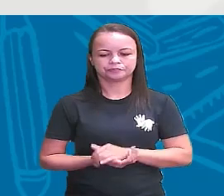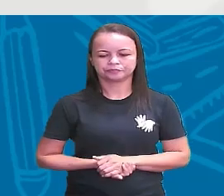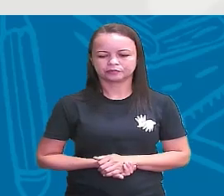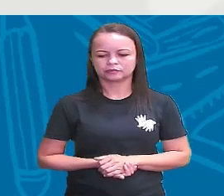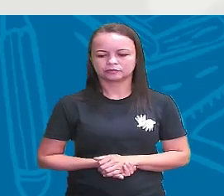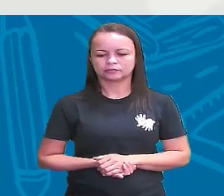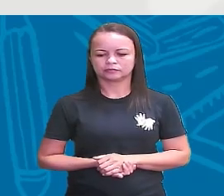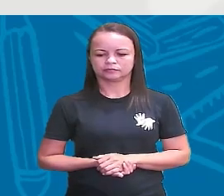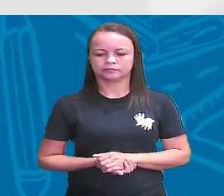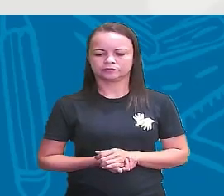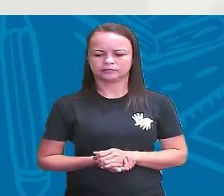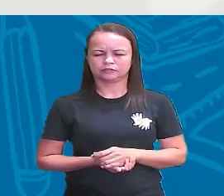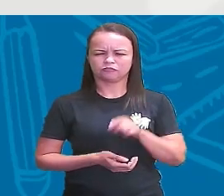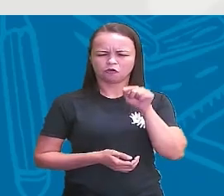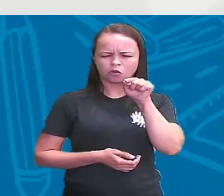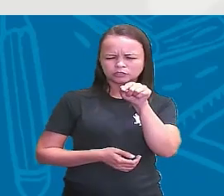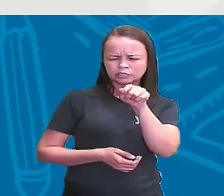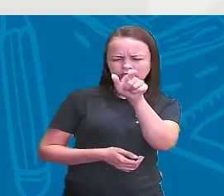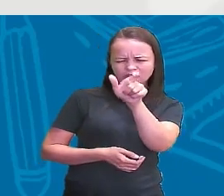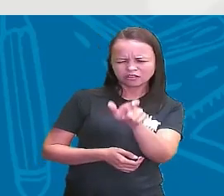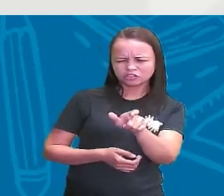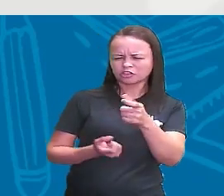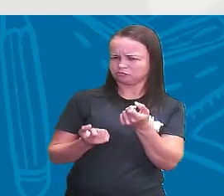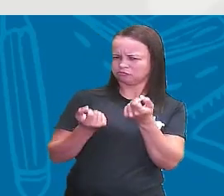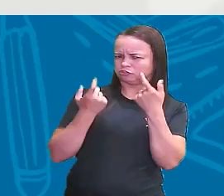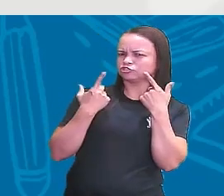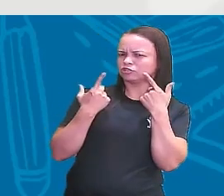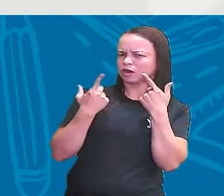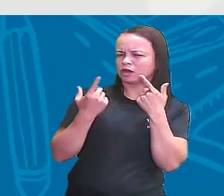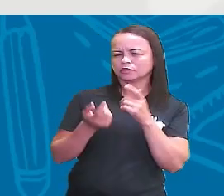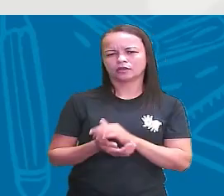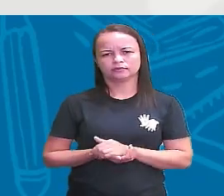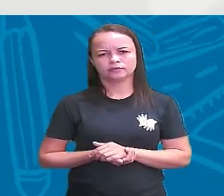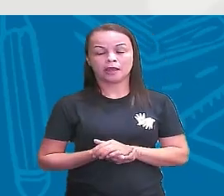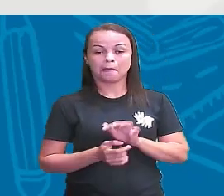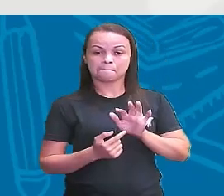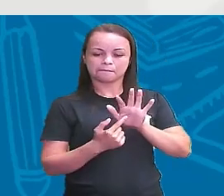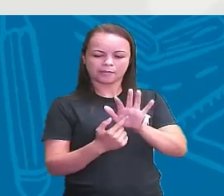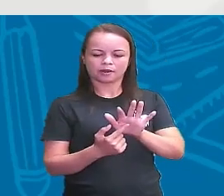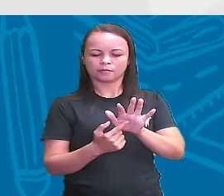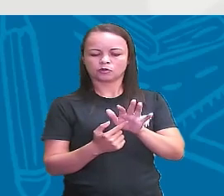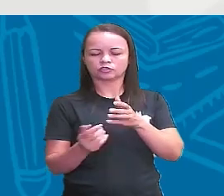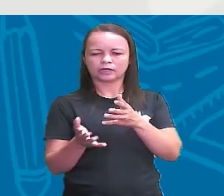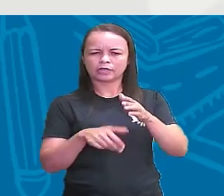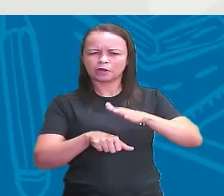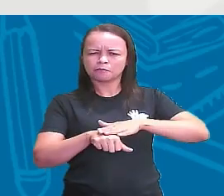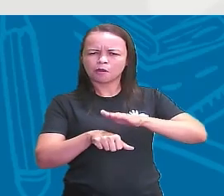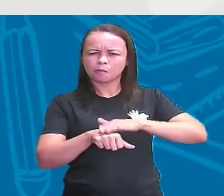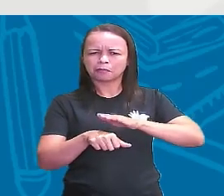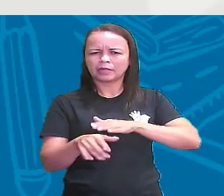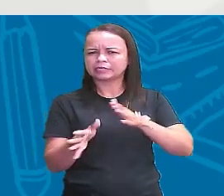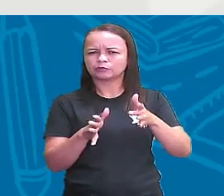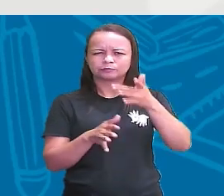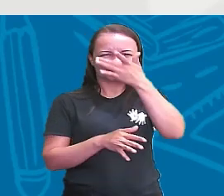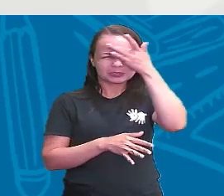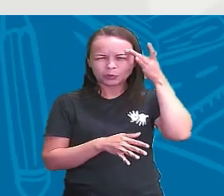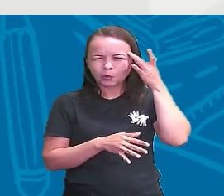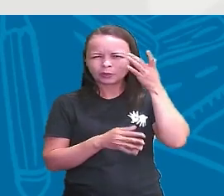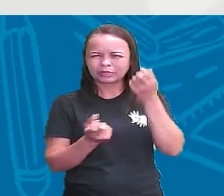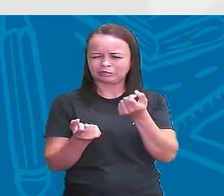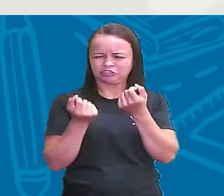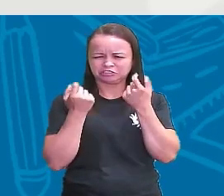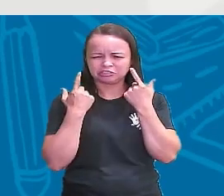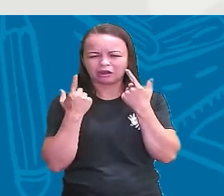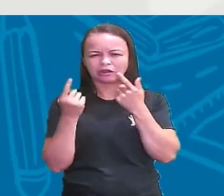rara. Quando eu digo assim, você está muito estranha. Para enfatizar aquele momento que aquela pessoa está estranha. Ou